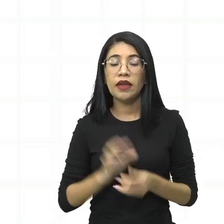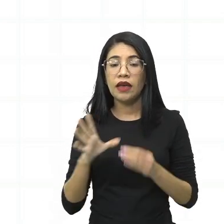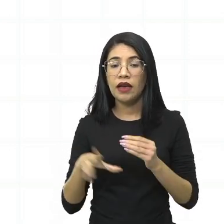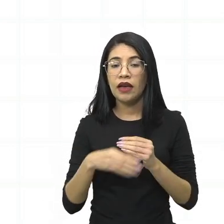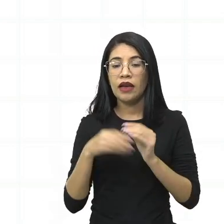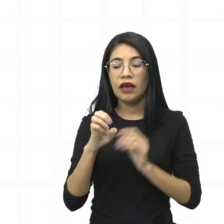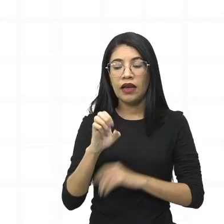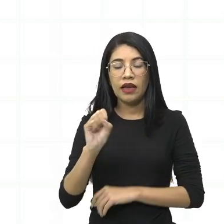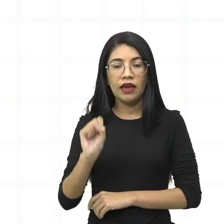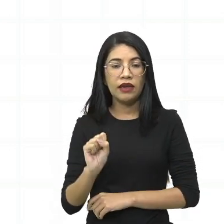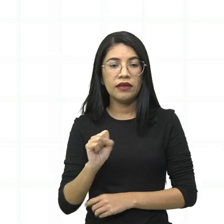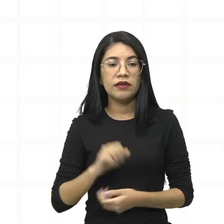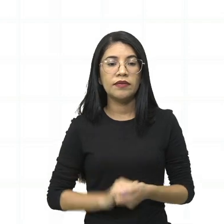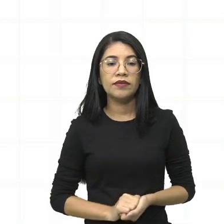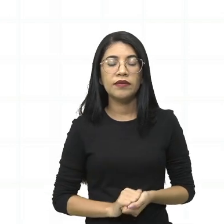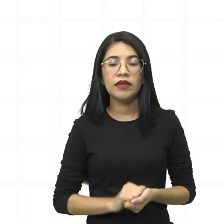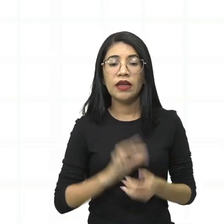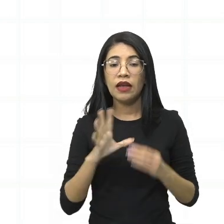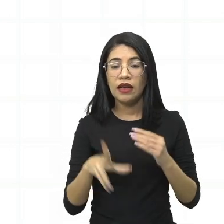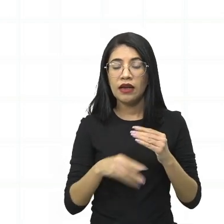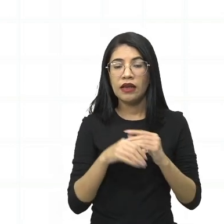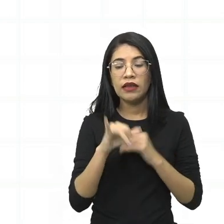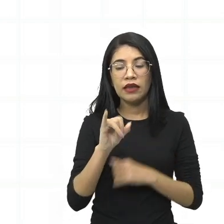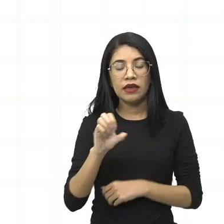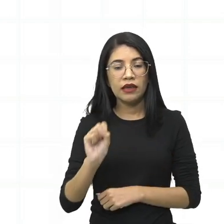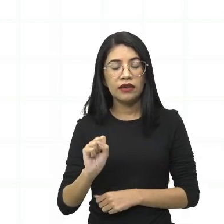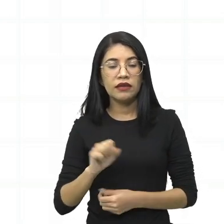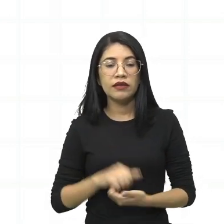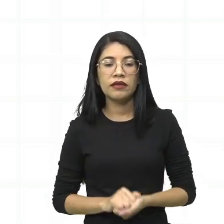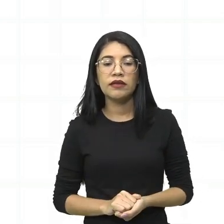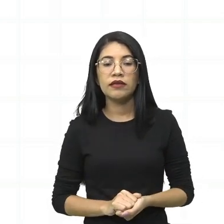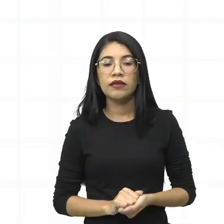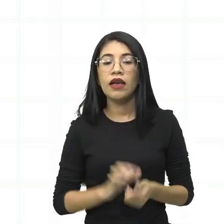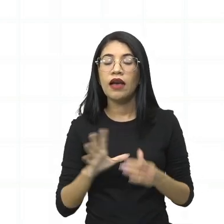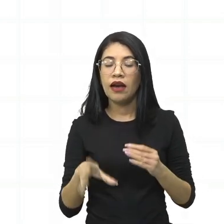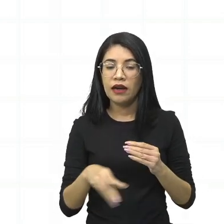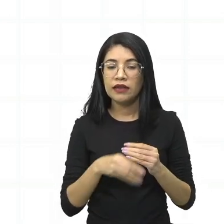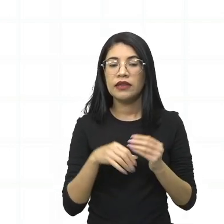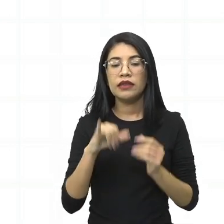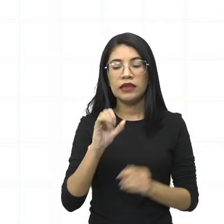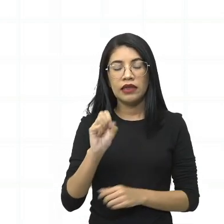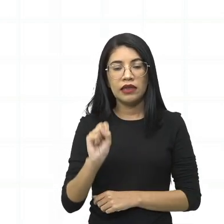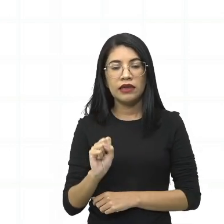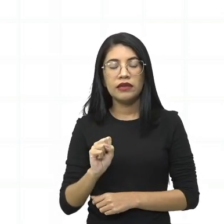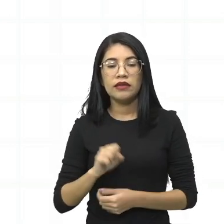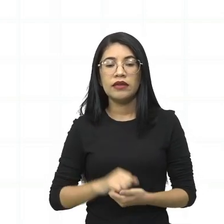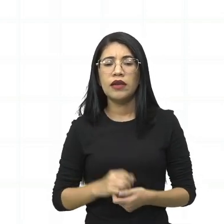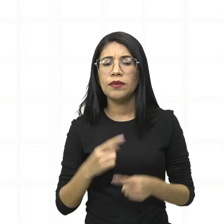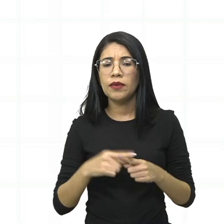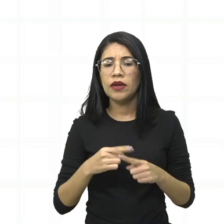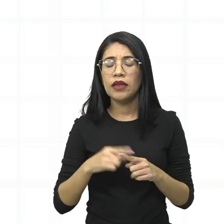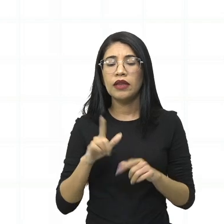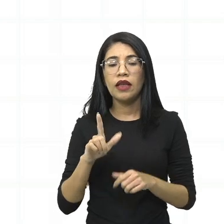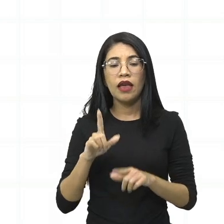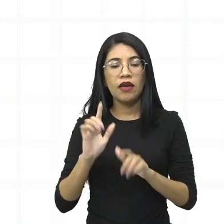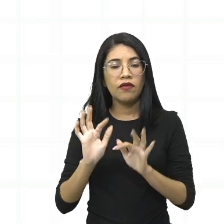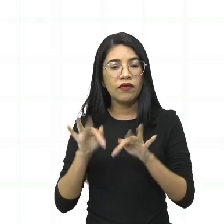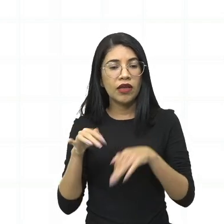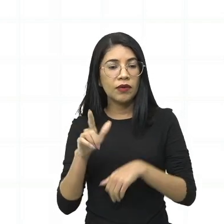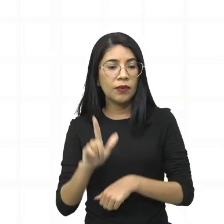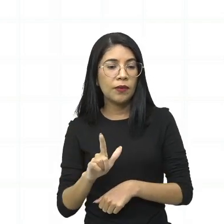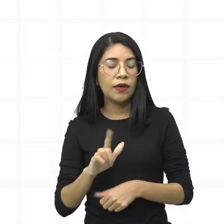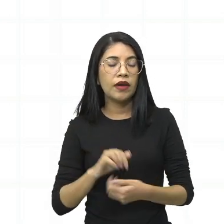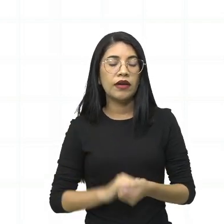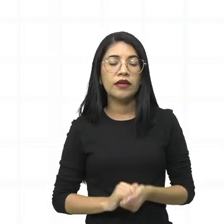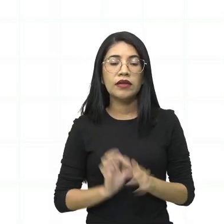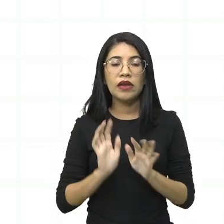S acrescentado no final. Animal, acrescentei IS. Barris, acrescentei IS. Por quê? Porque é terminado em L. Animal,